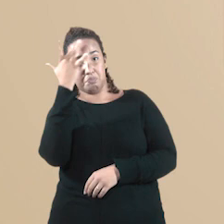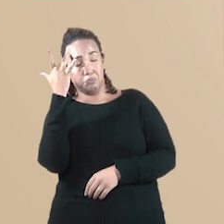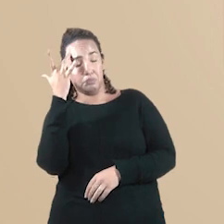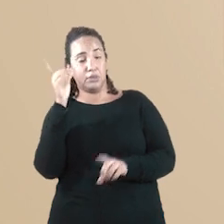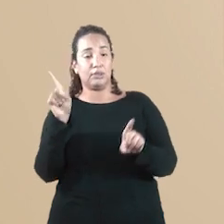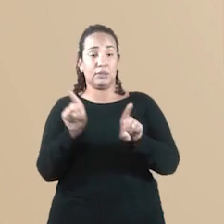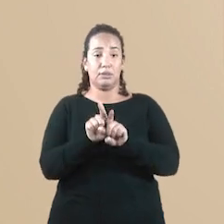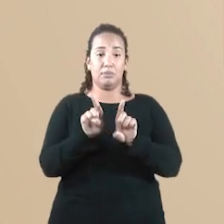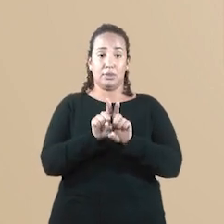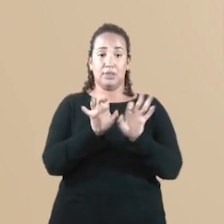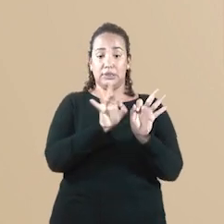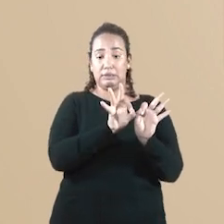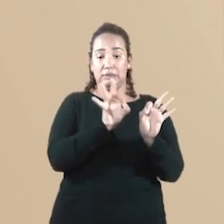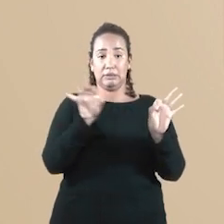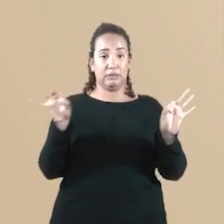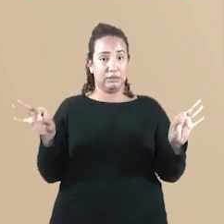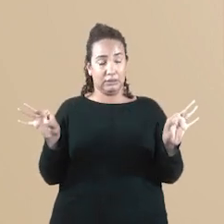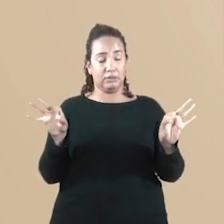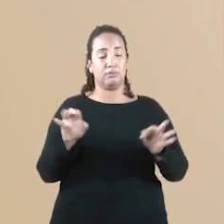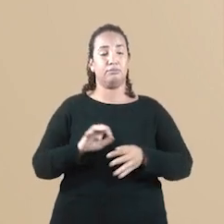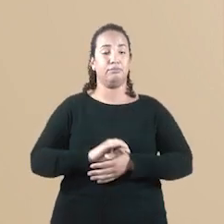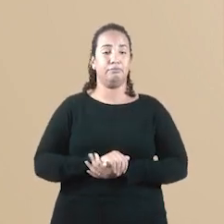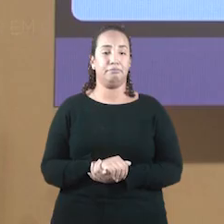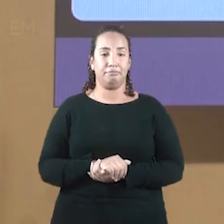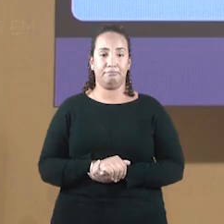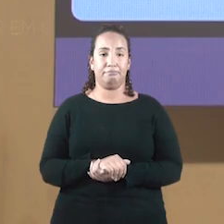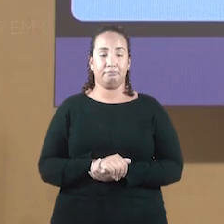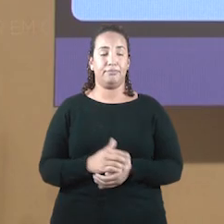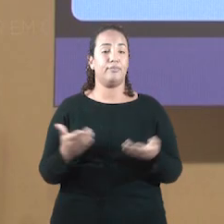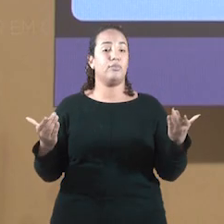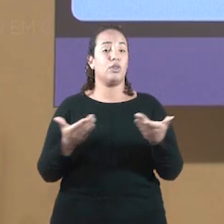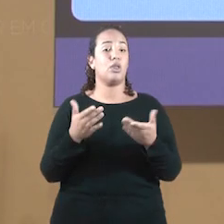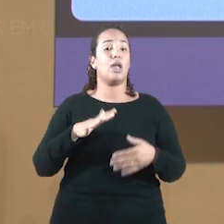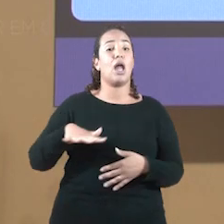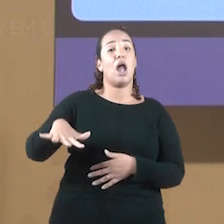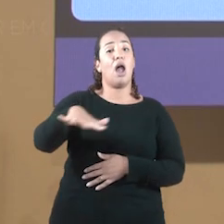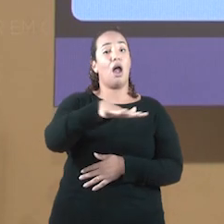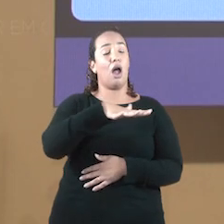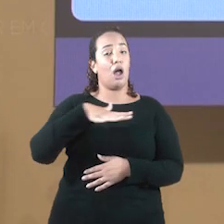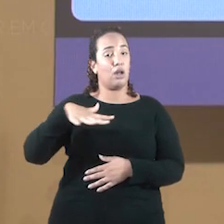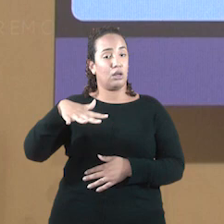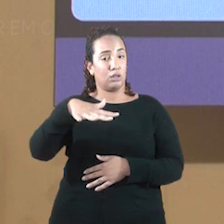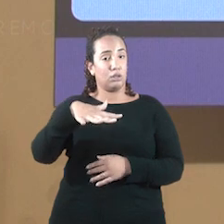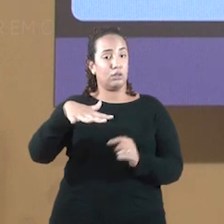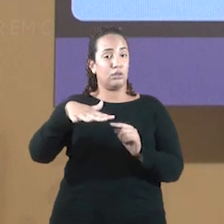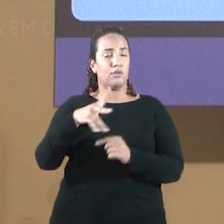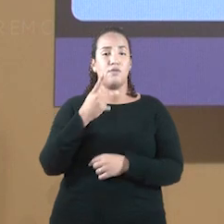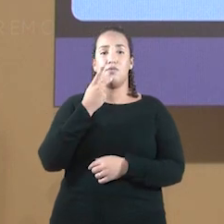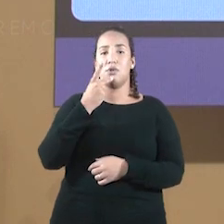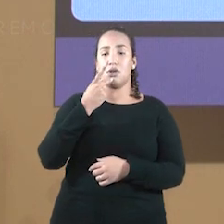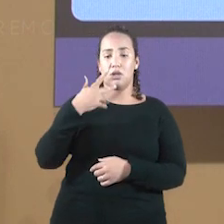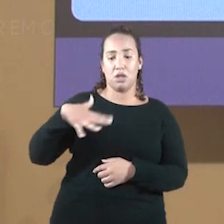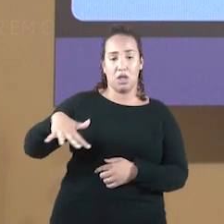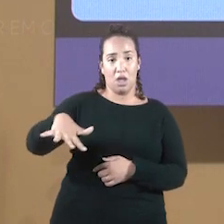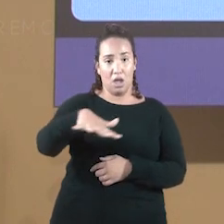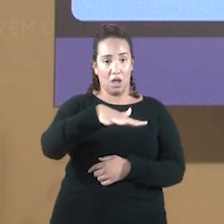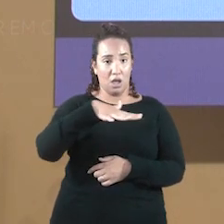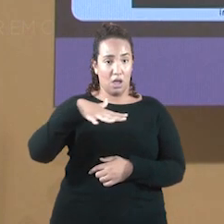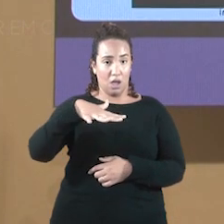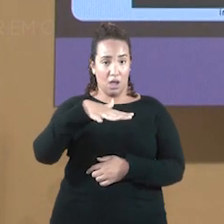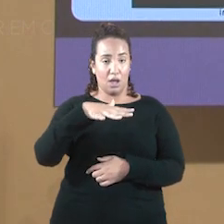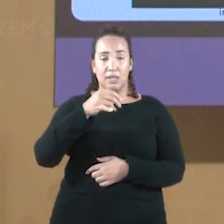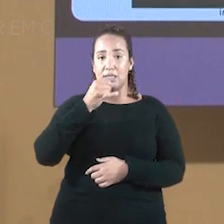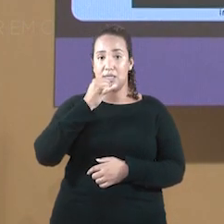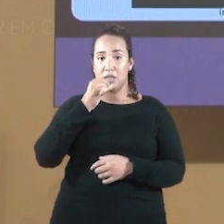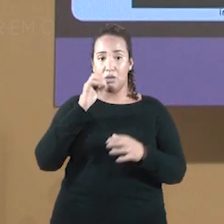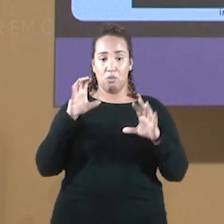ainda a distância entre 2 pontos. Já a área, quando dizemos que a área ocupada por um campo